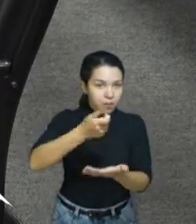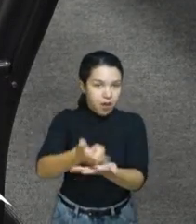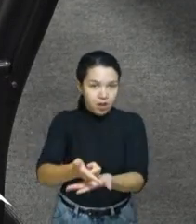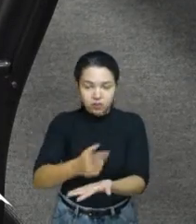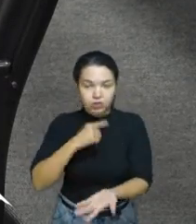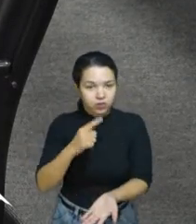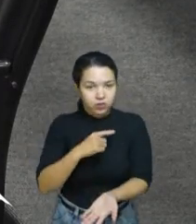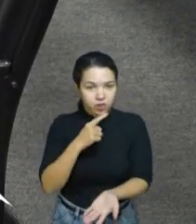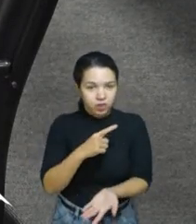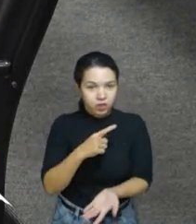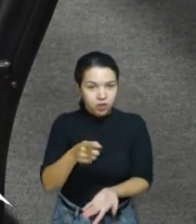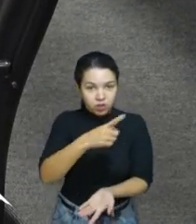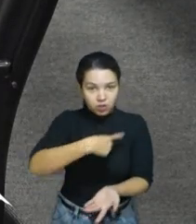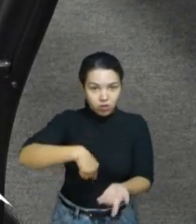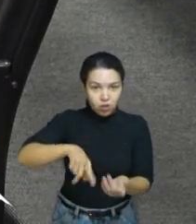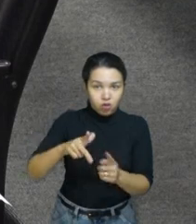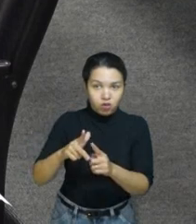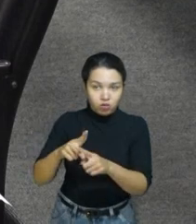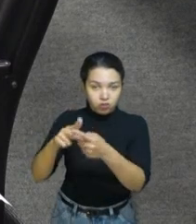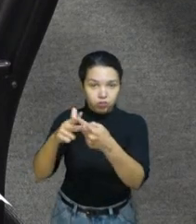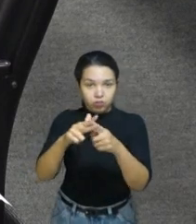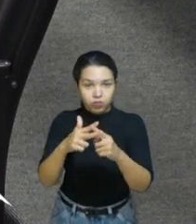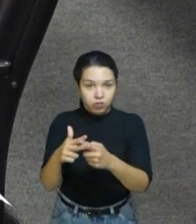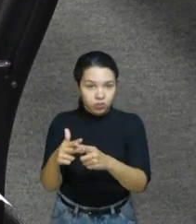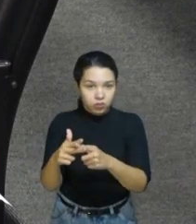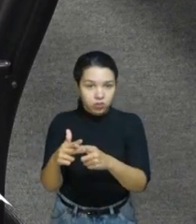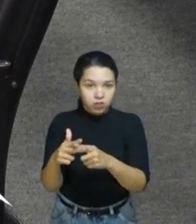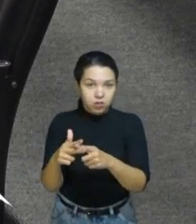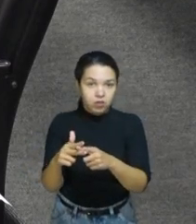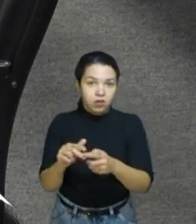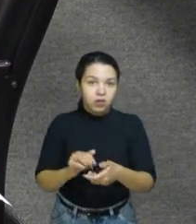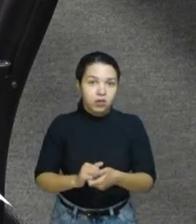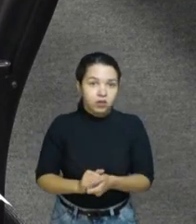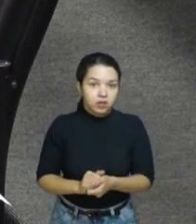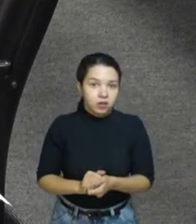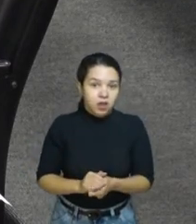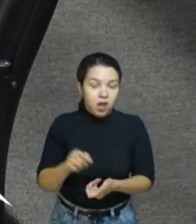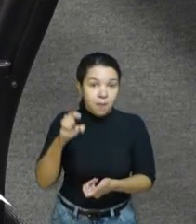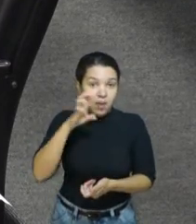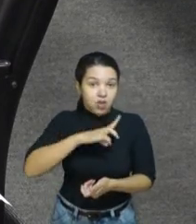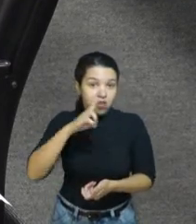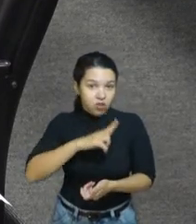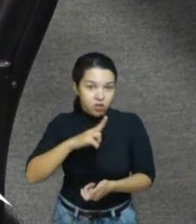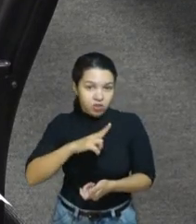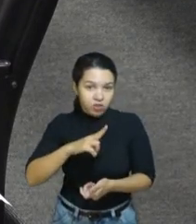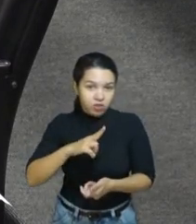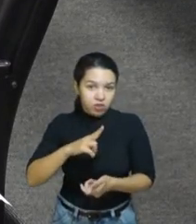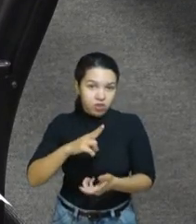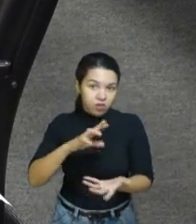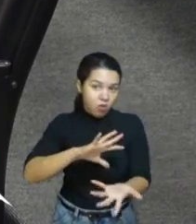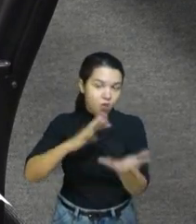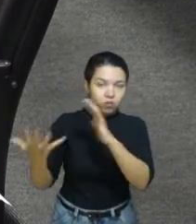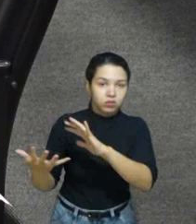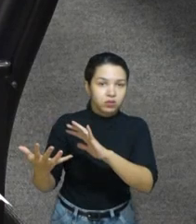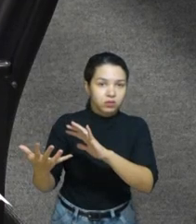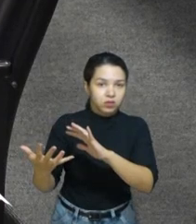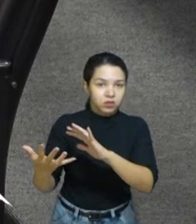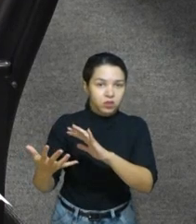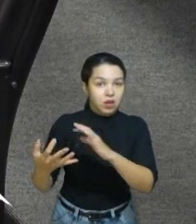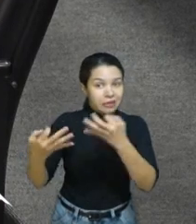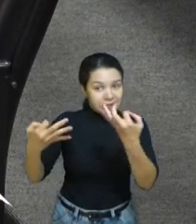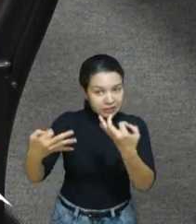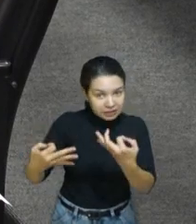vai tentar reparar, a gente repara numa situação de emergência, portanto, sem